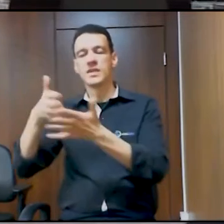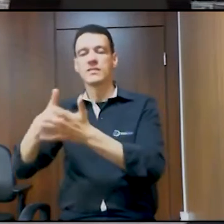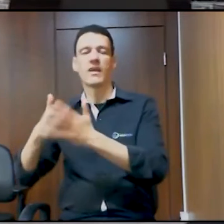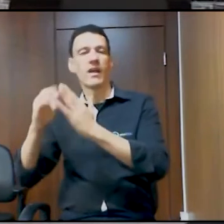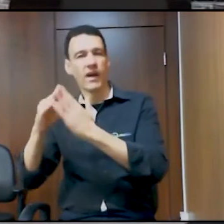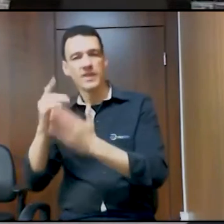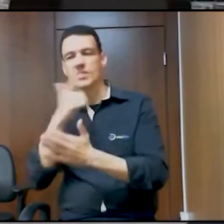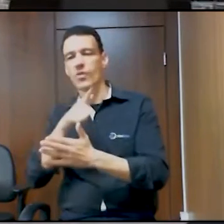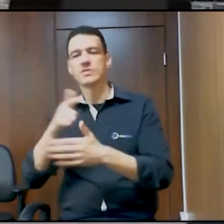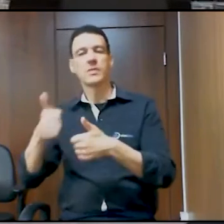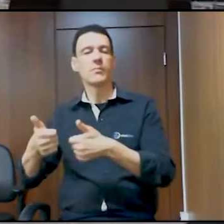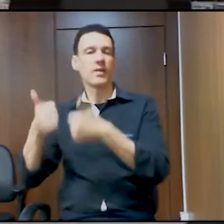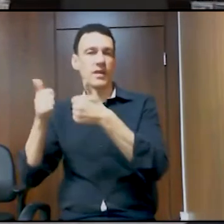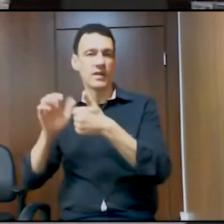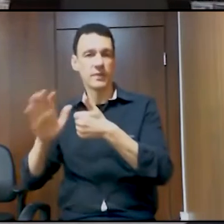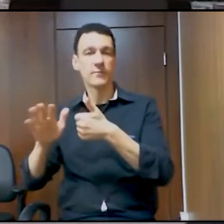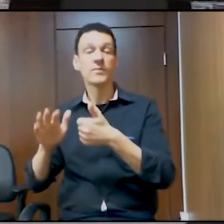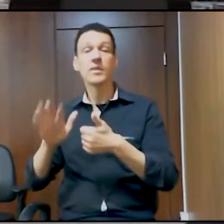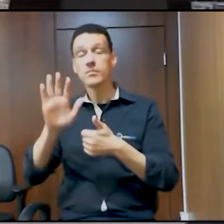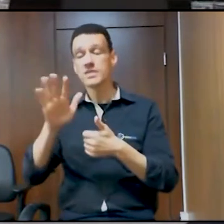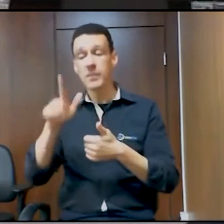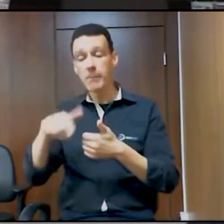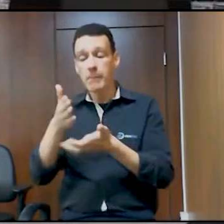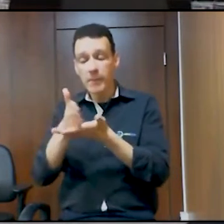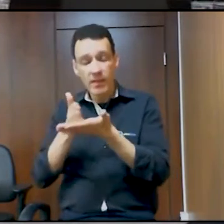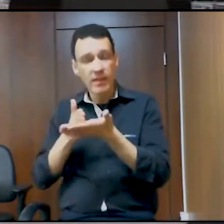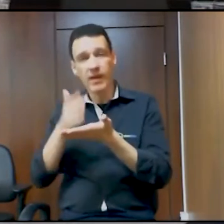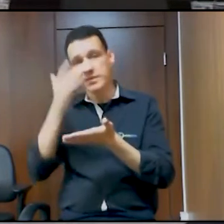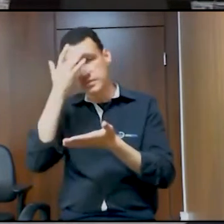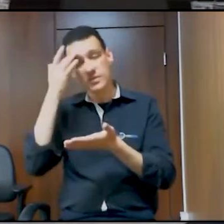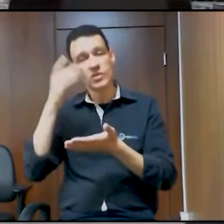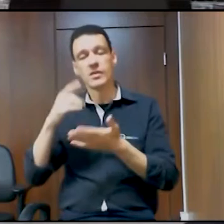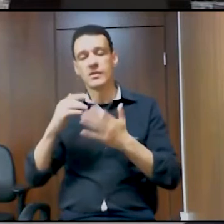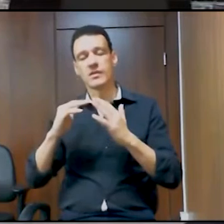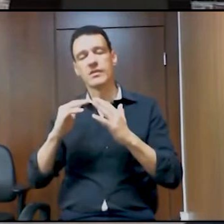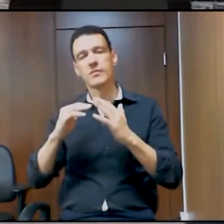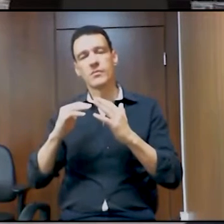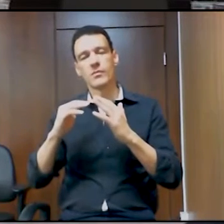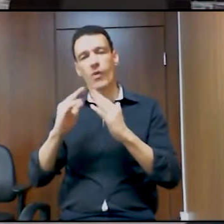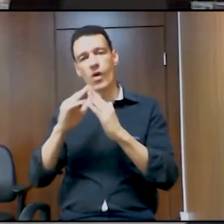da metade dos que numa noite ocupam as vagas dos albergues.